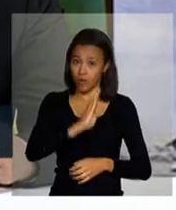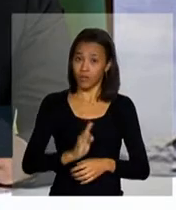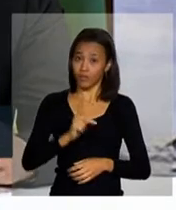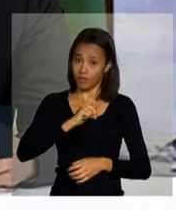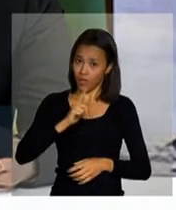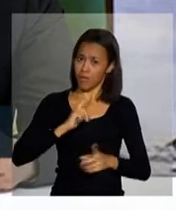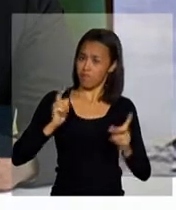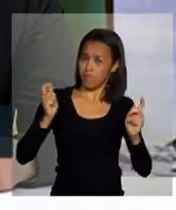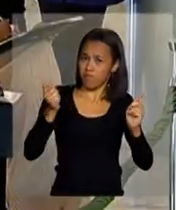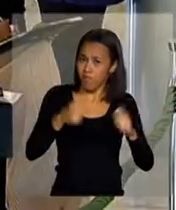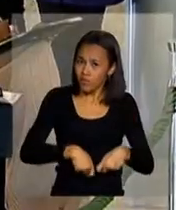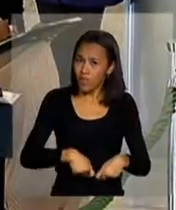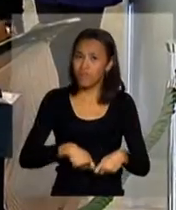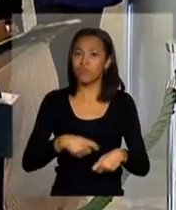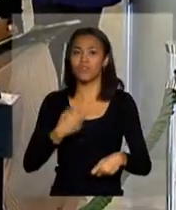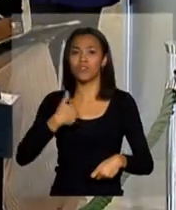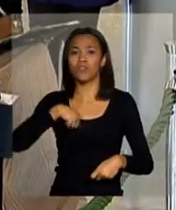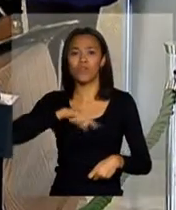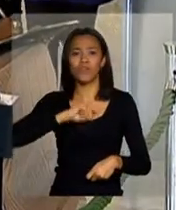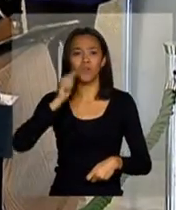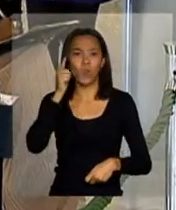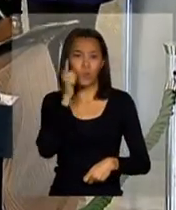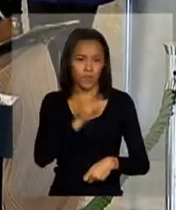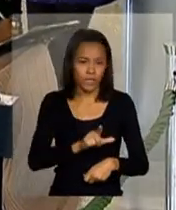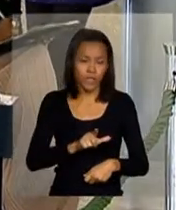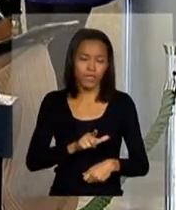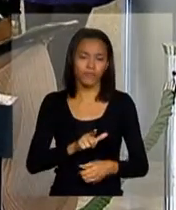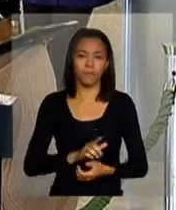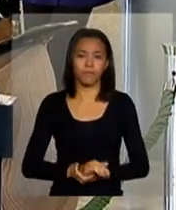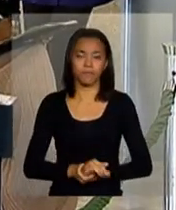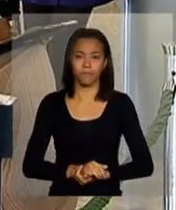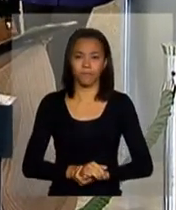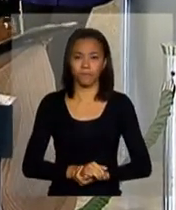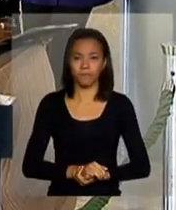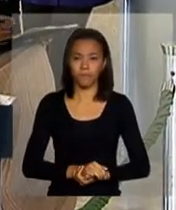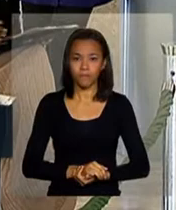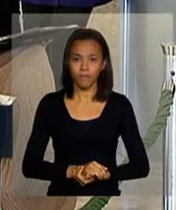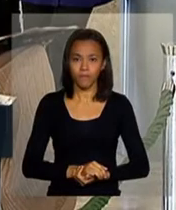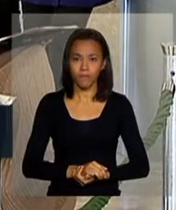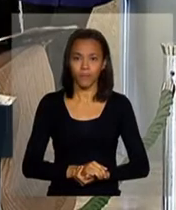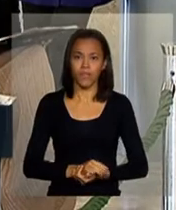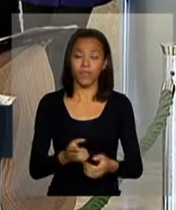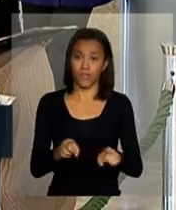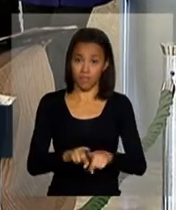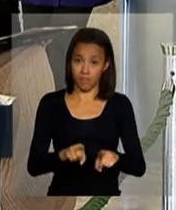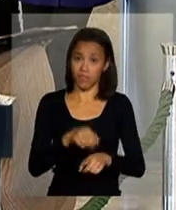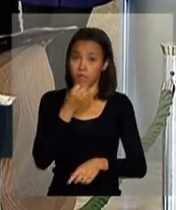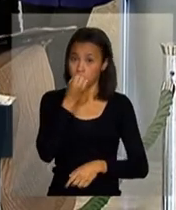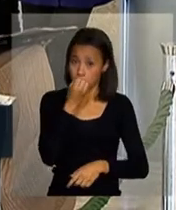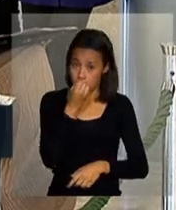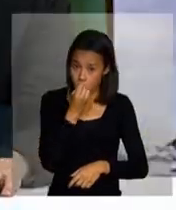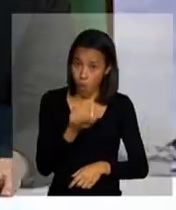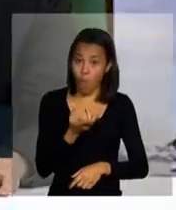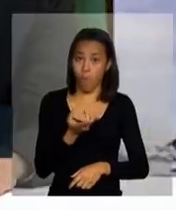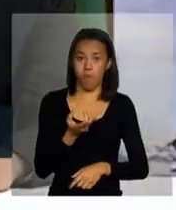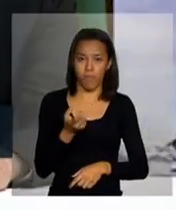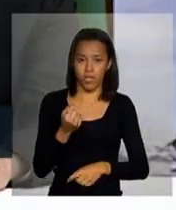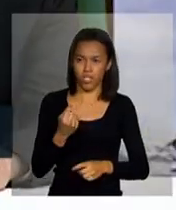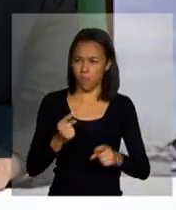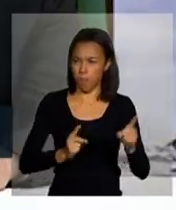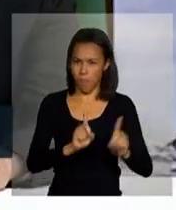dão condição de alcançar escala e, portanto, ter bom preço para disputar